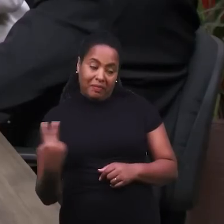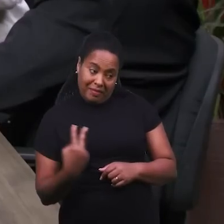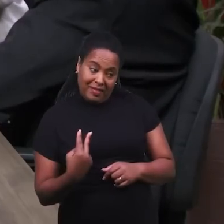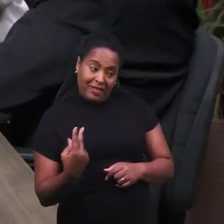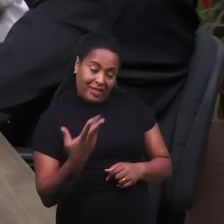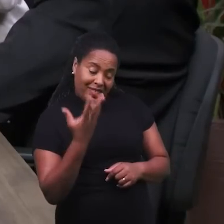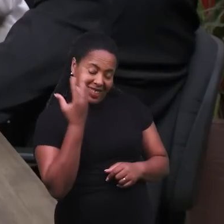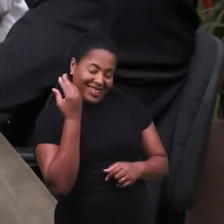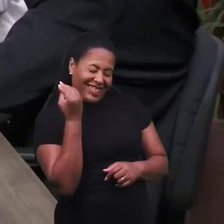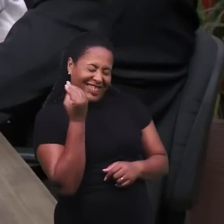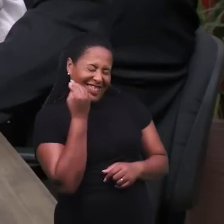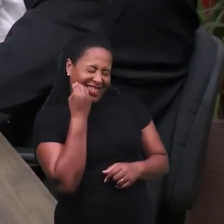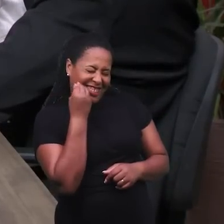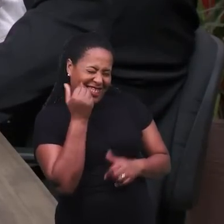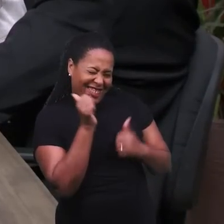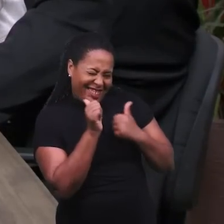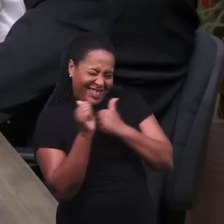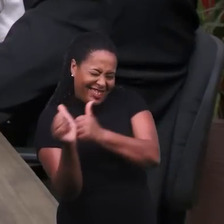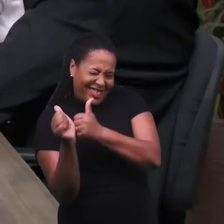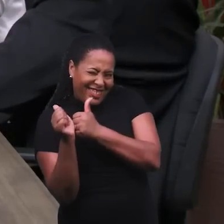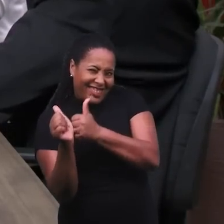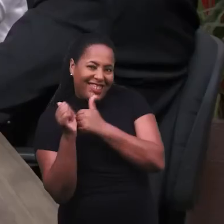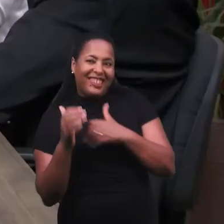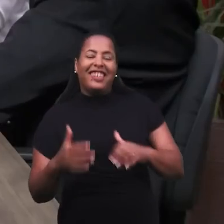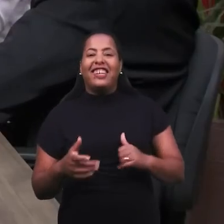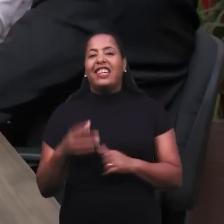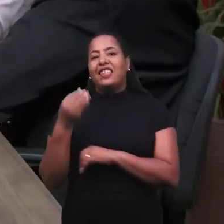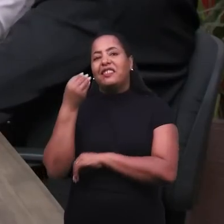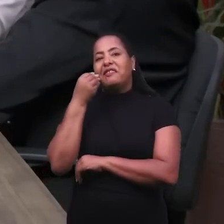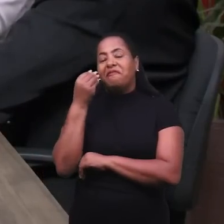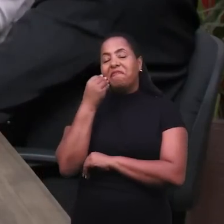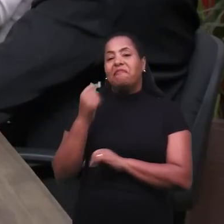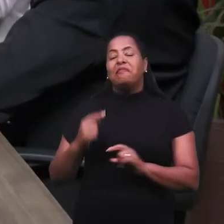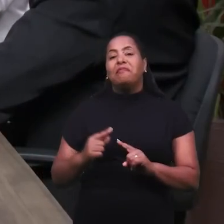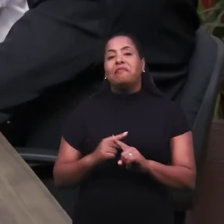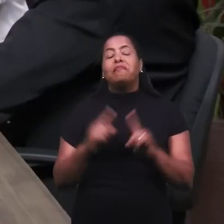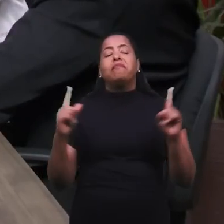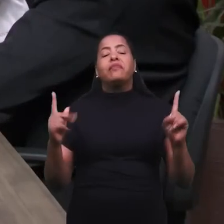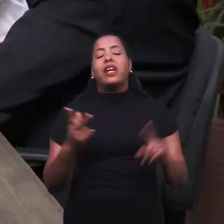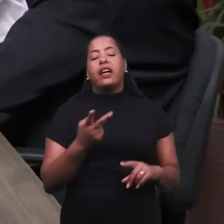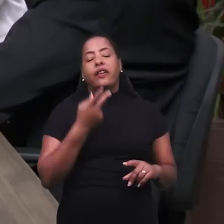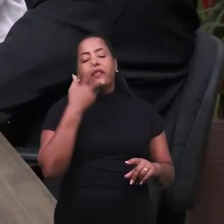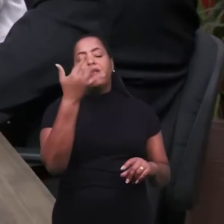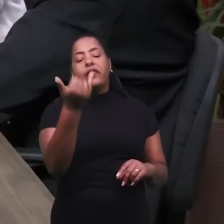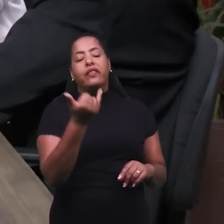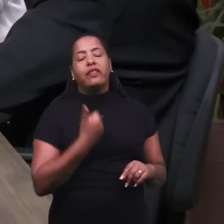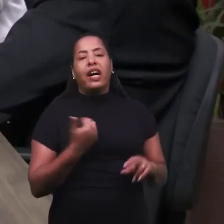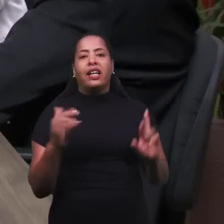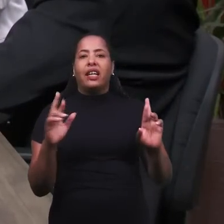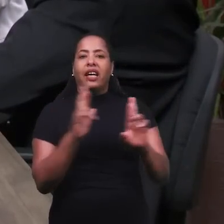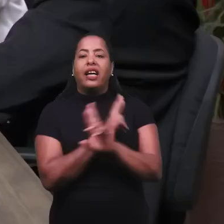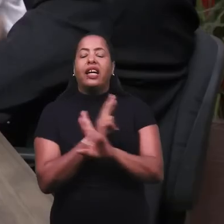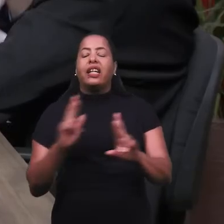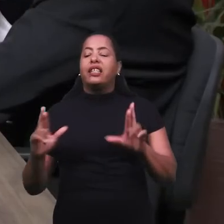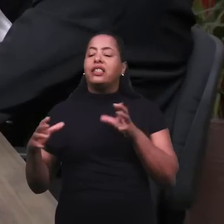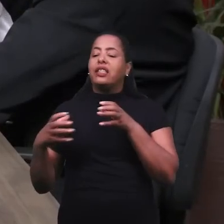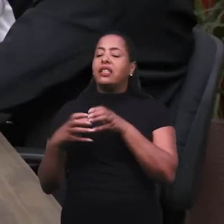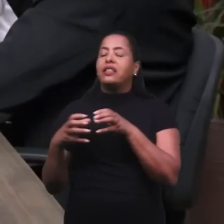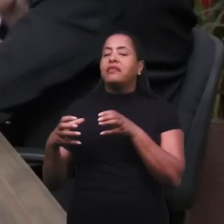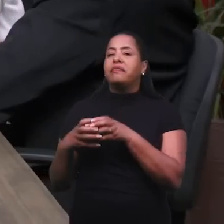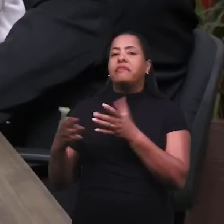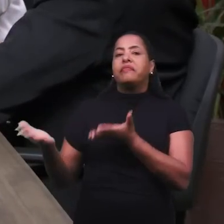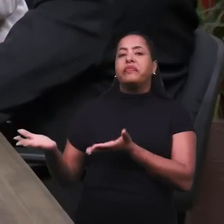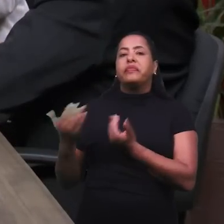Jerônimo, né, tentando acompanhar. Correndo atrás. Mas Me fala, Jerônimo, em relação ao